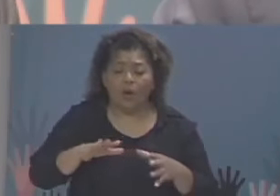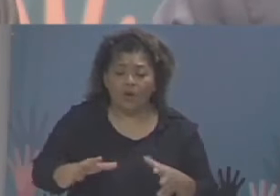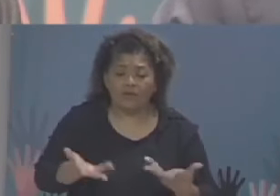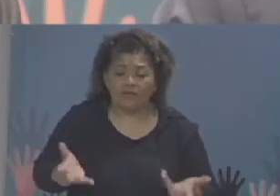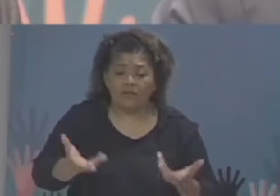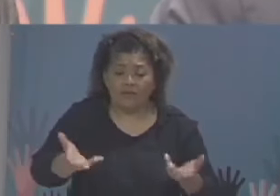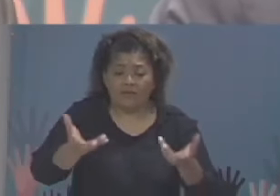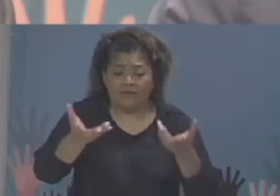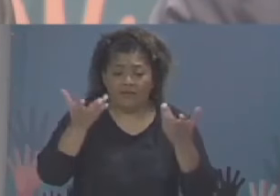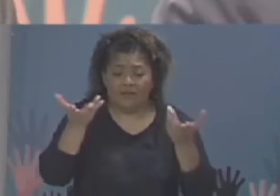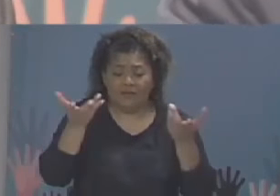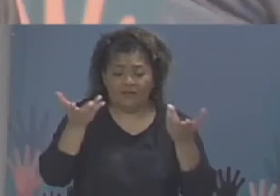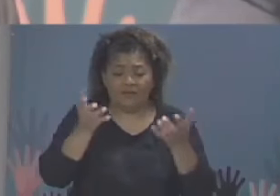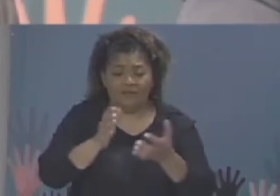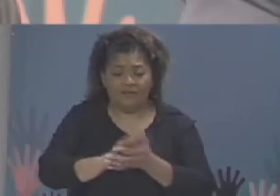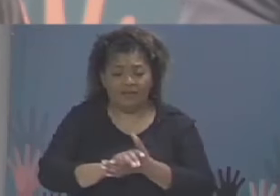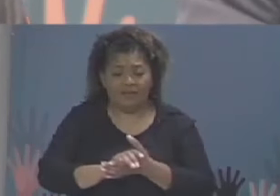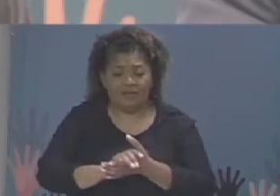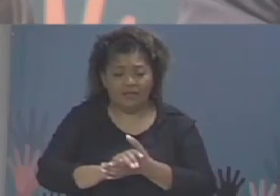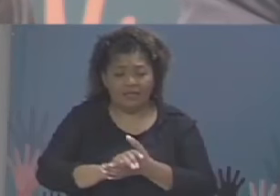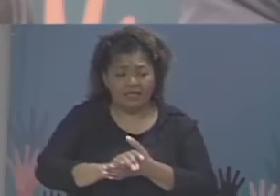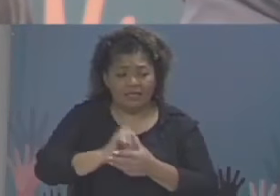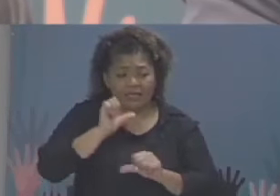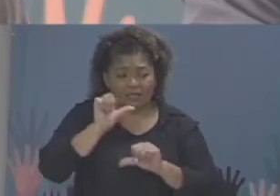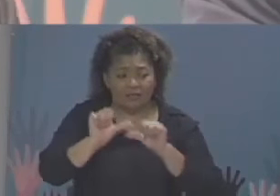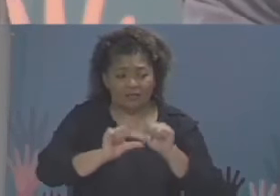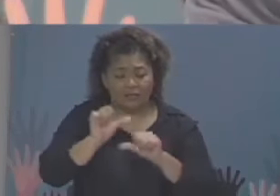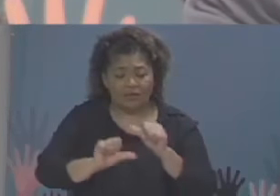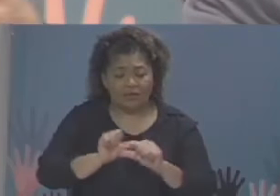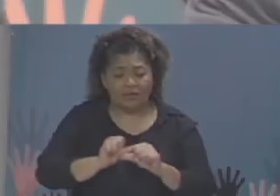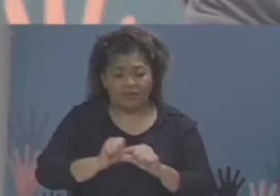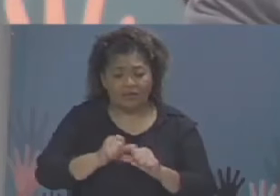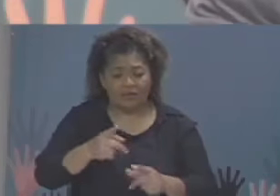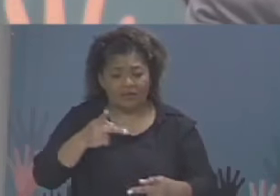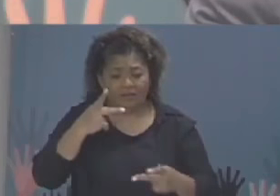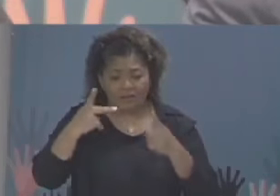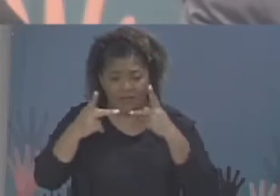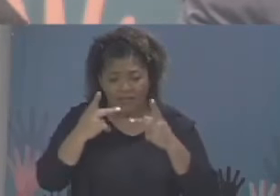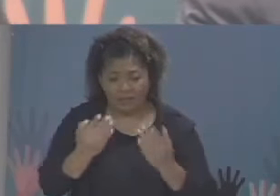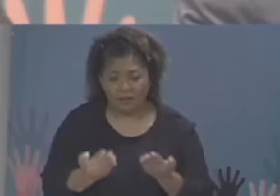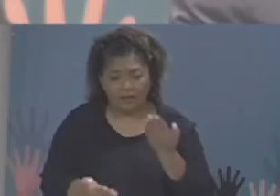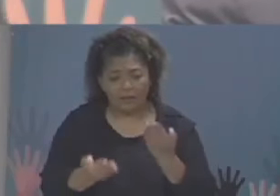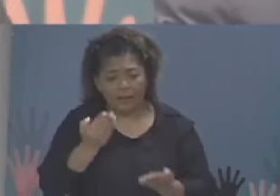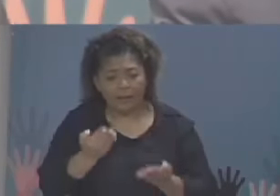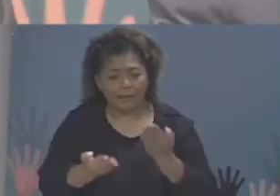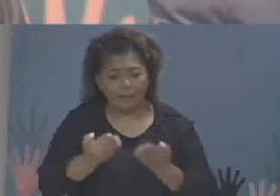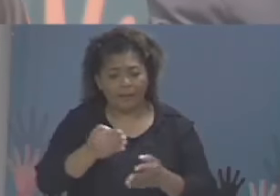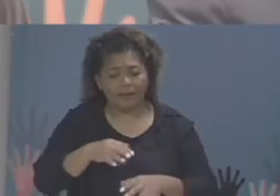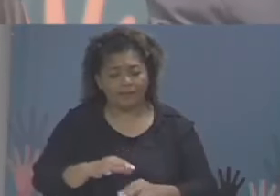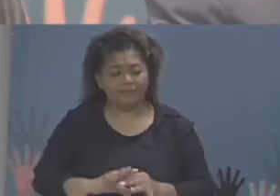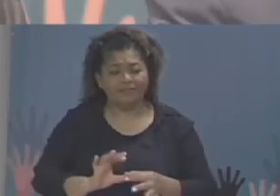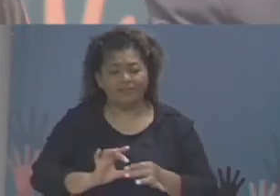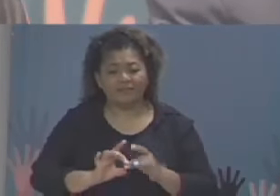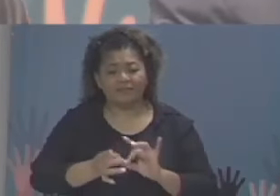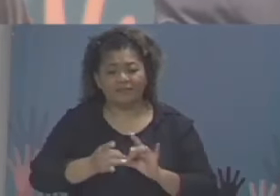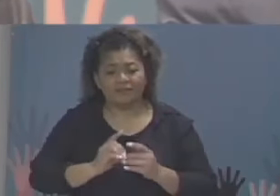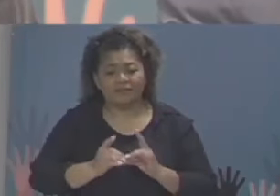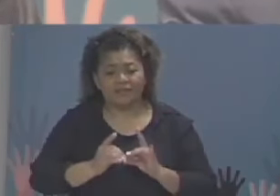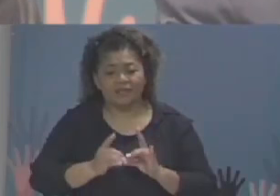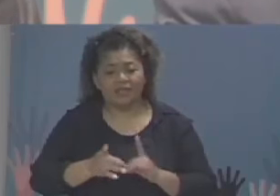a precarização via desregulamentação da psicoterapia, que nós colocamos em debate e fomos voto vencido a partir de Minas